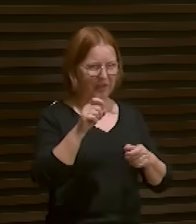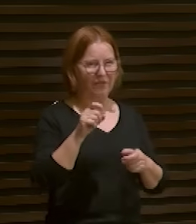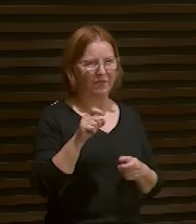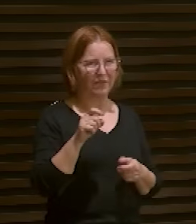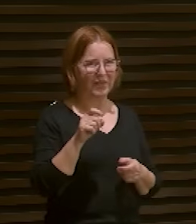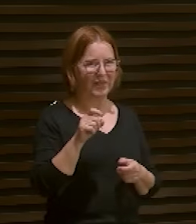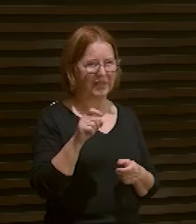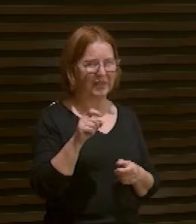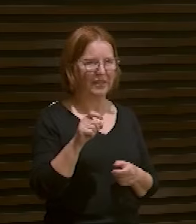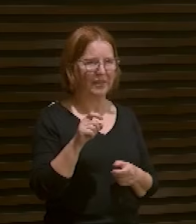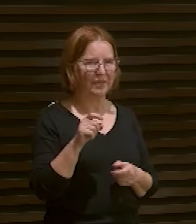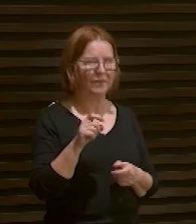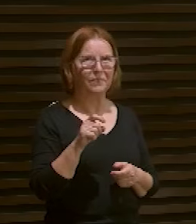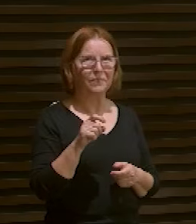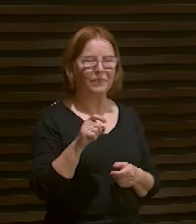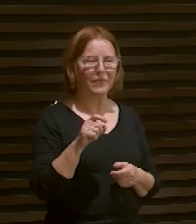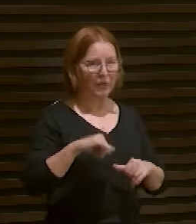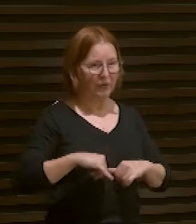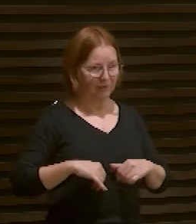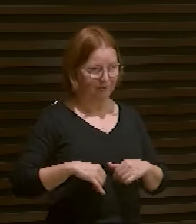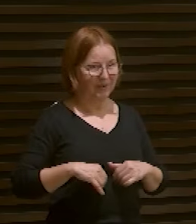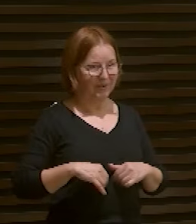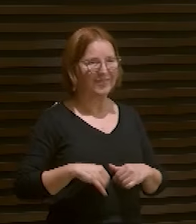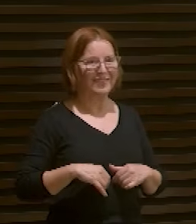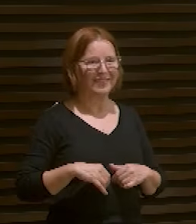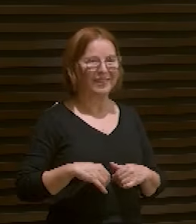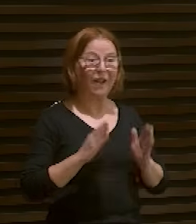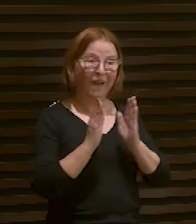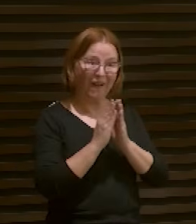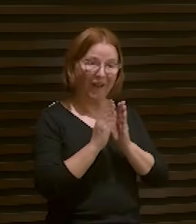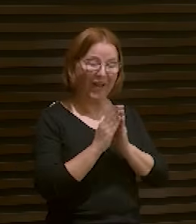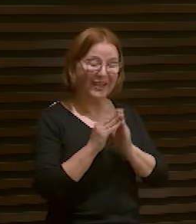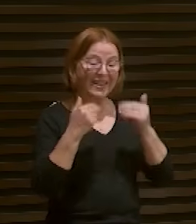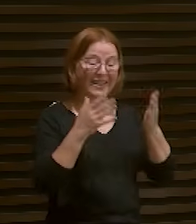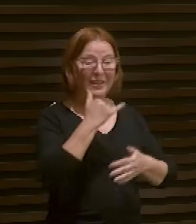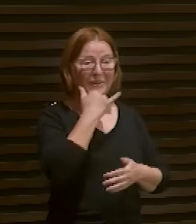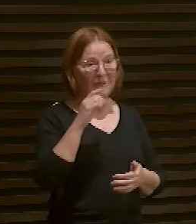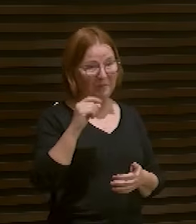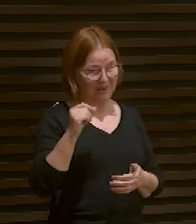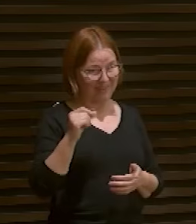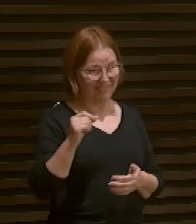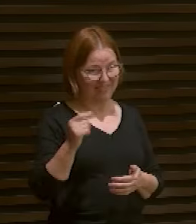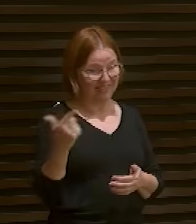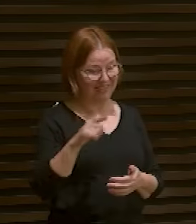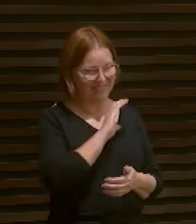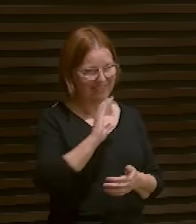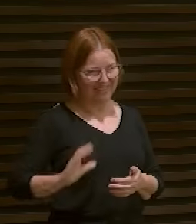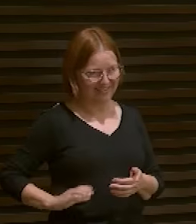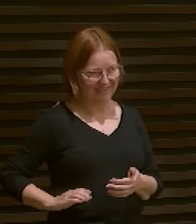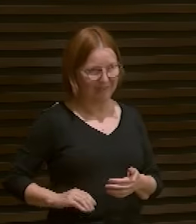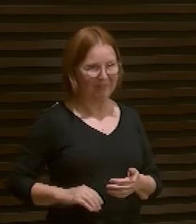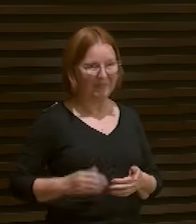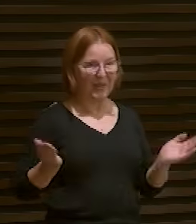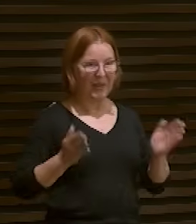diante do trono da graça do Pai, e com o perdão de Cristo, você e eu aprendamos a perdoar cada uma delas. Vamos orar